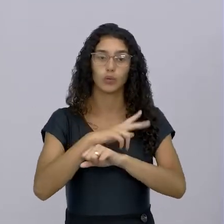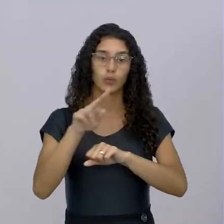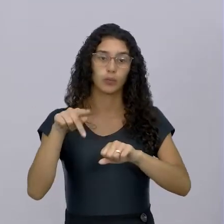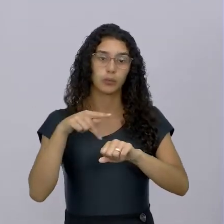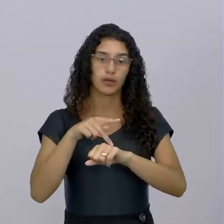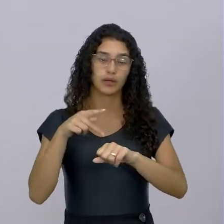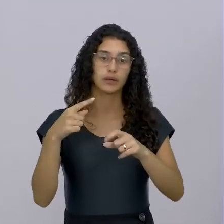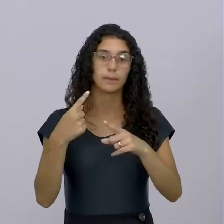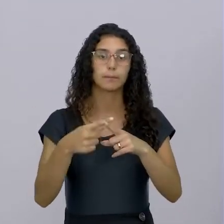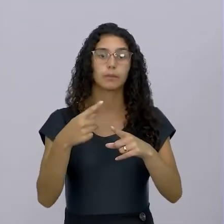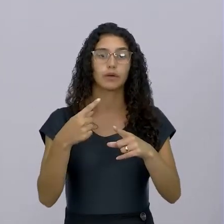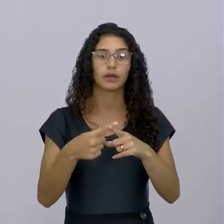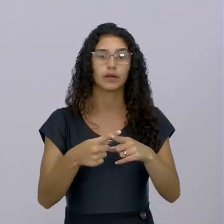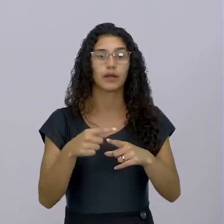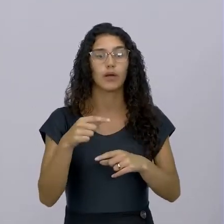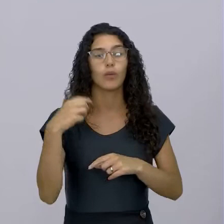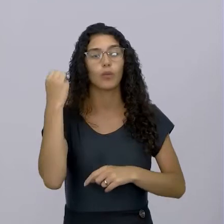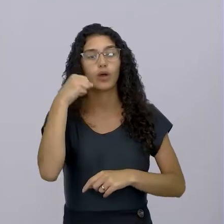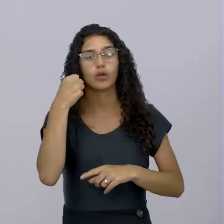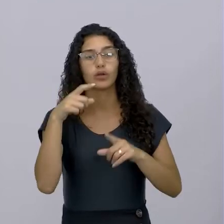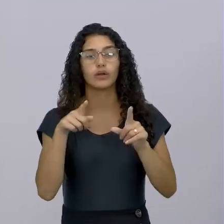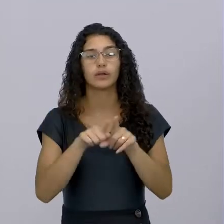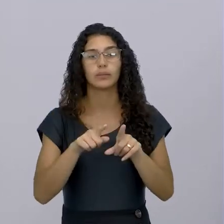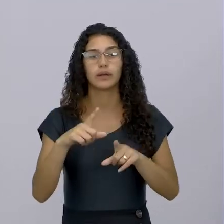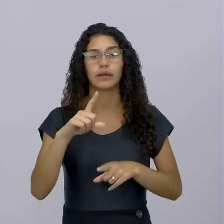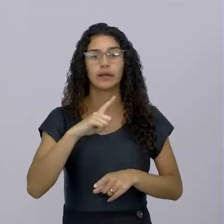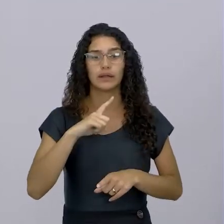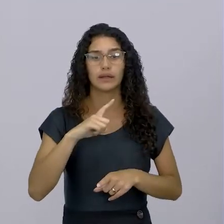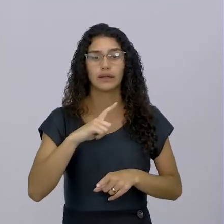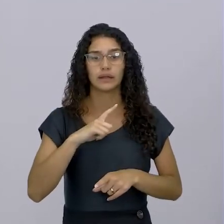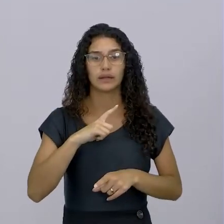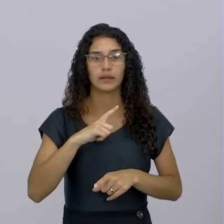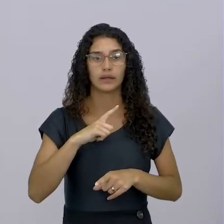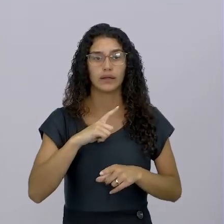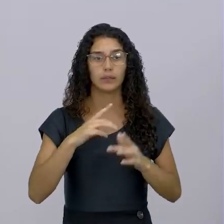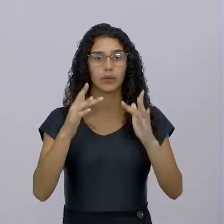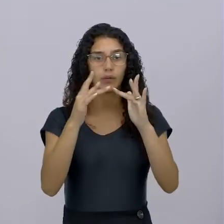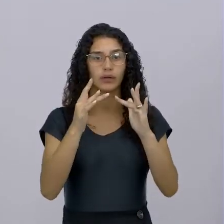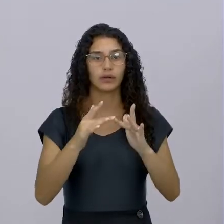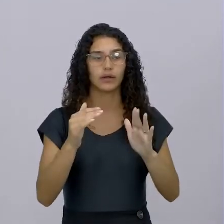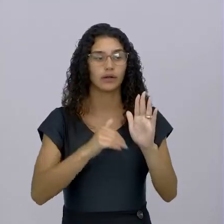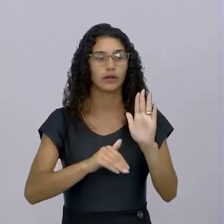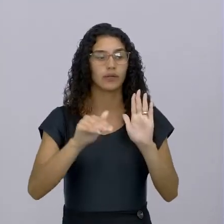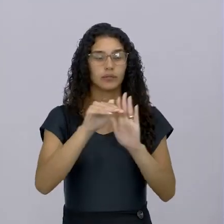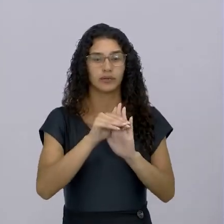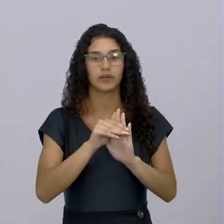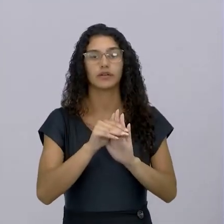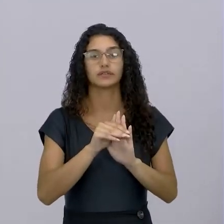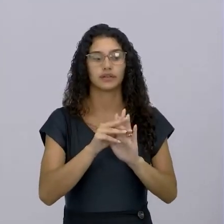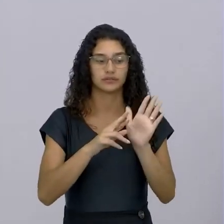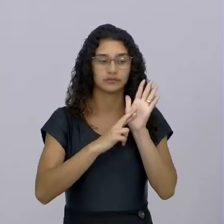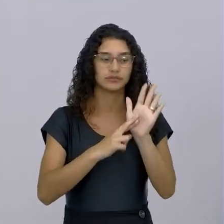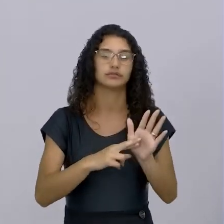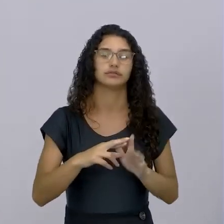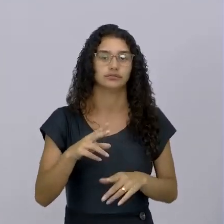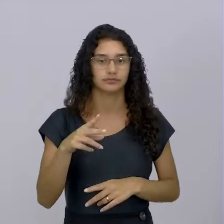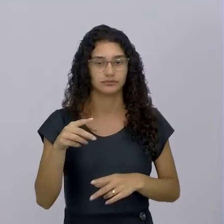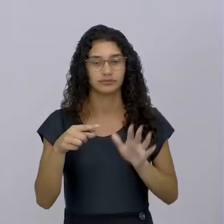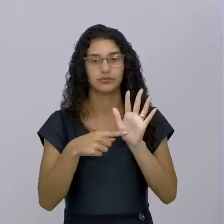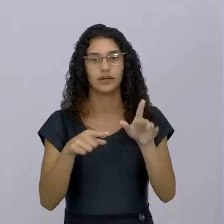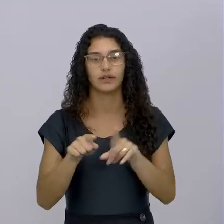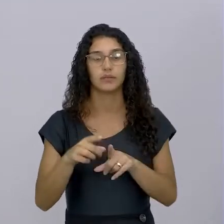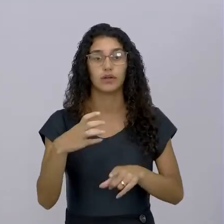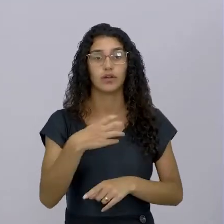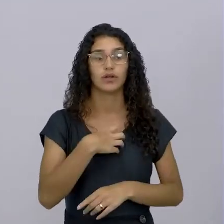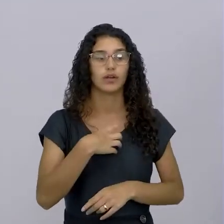país, porque os senadores eles têm uma ligação maior com os estados que eles representam, no